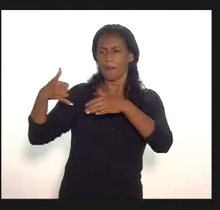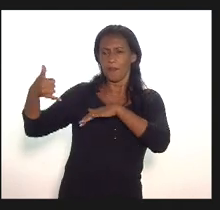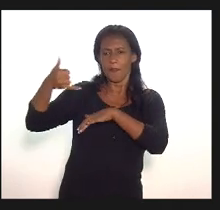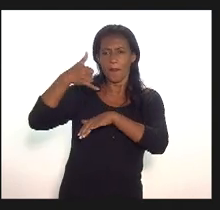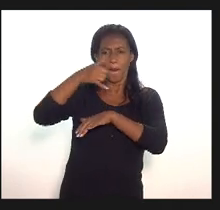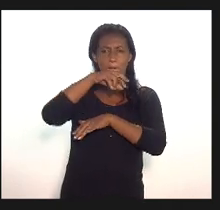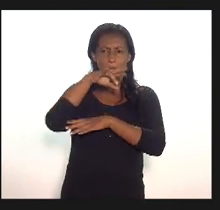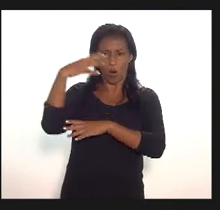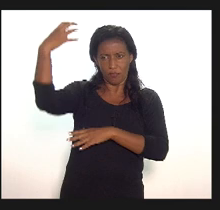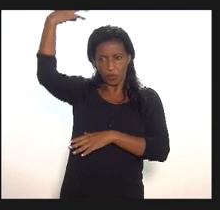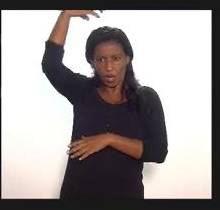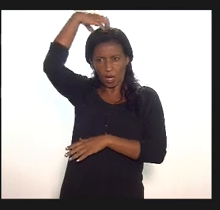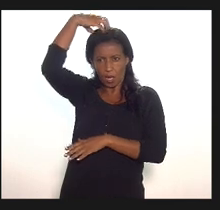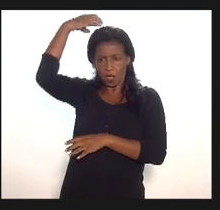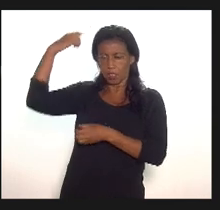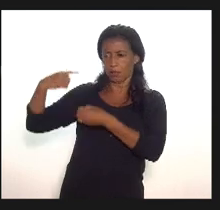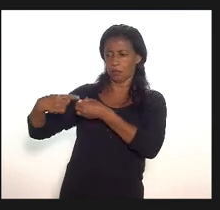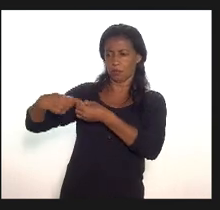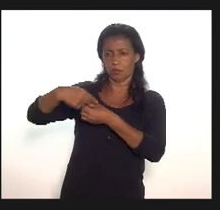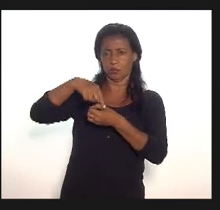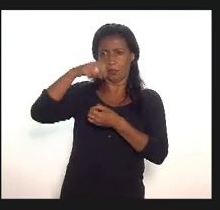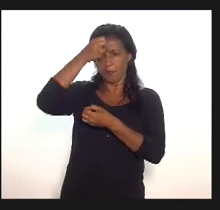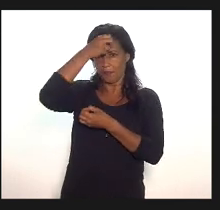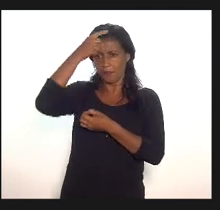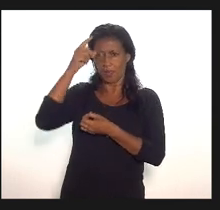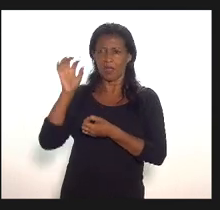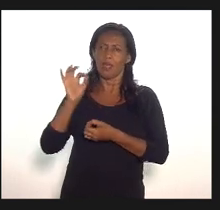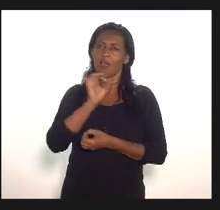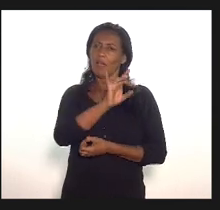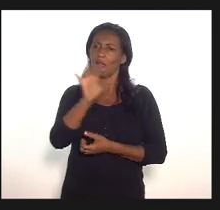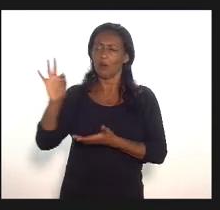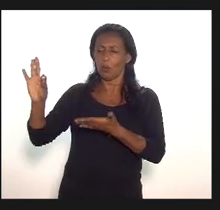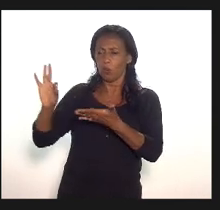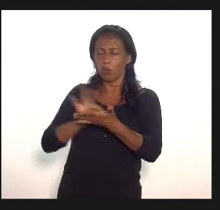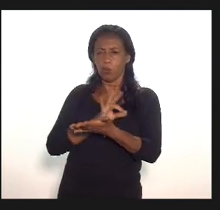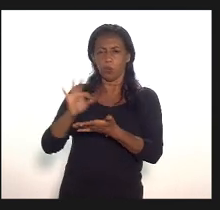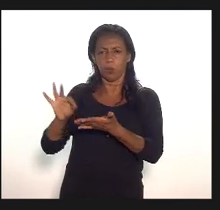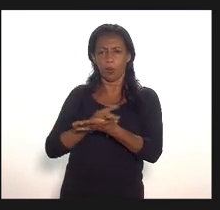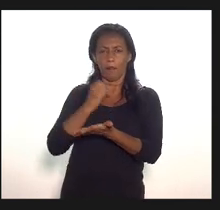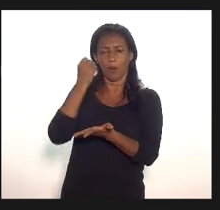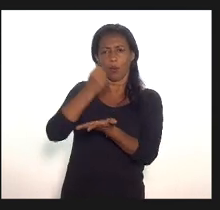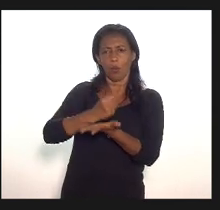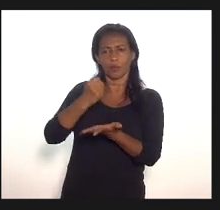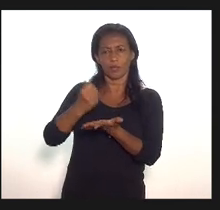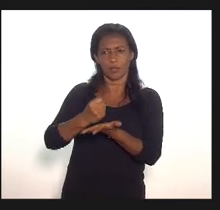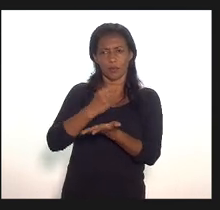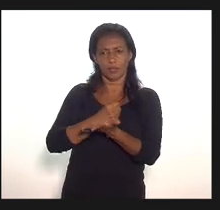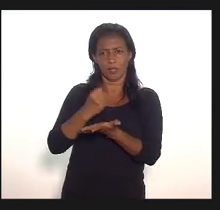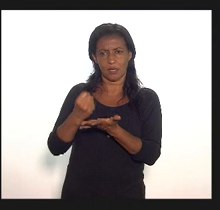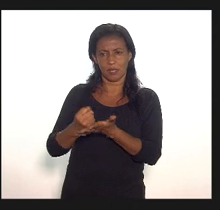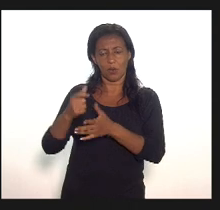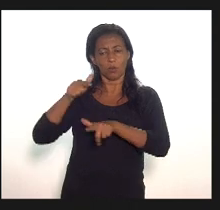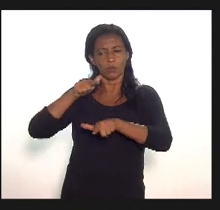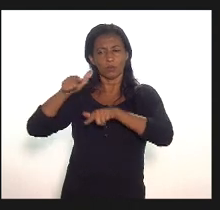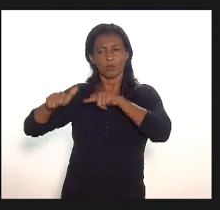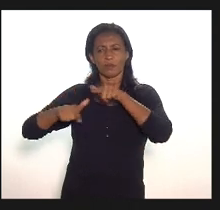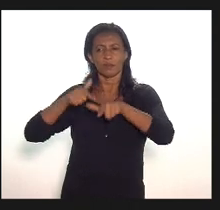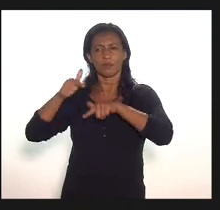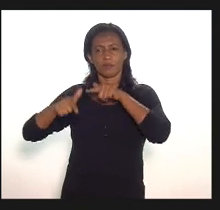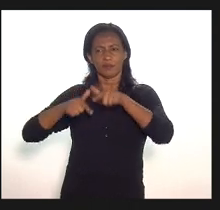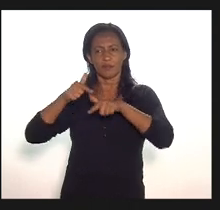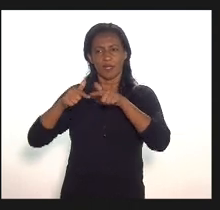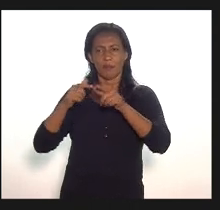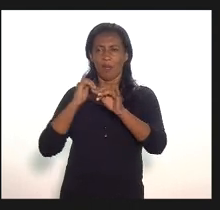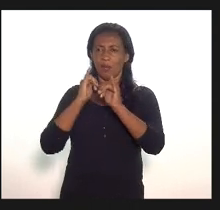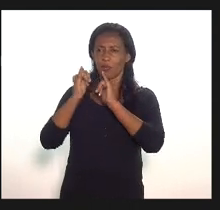município de Angra dos Reis a possibilidade de cadastramento para contratação e oferta do serviço de acesso a